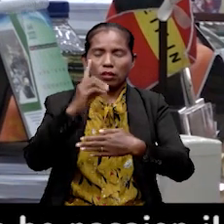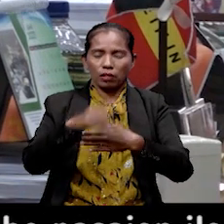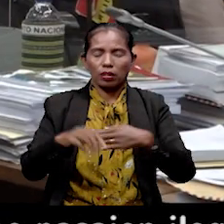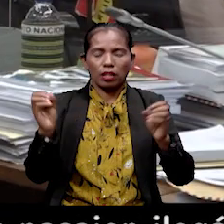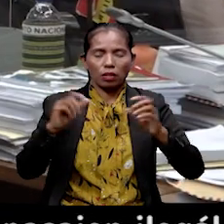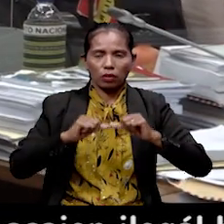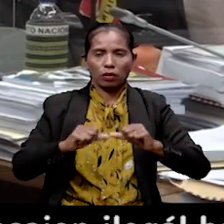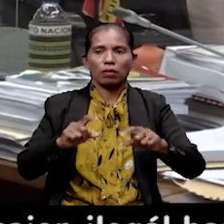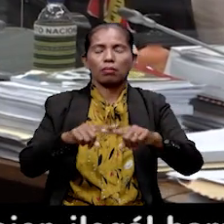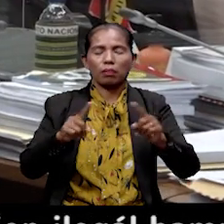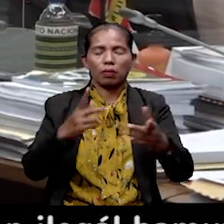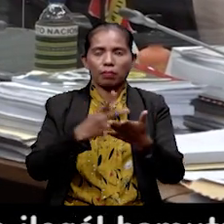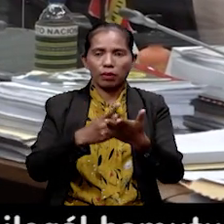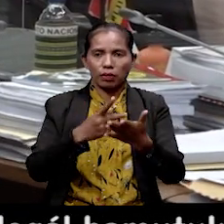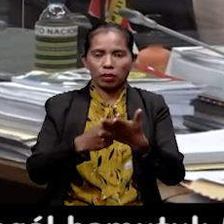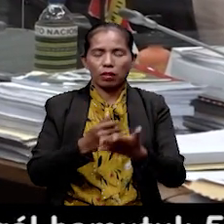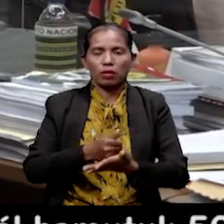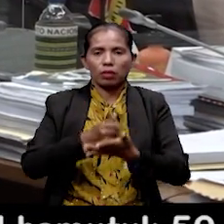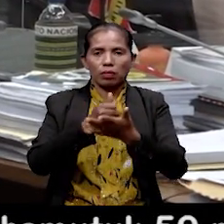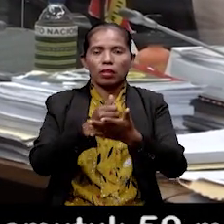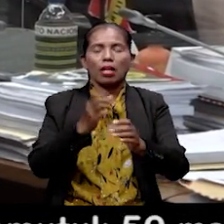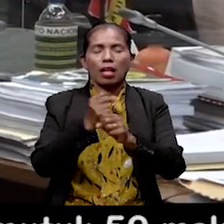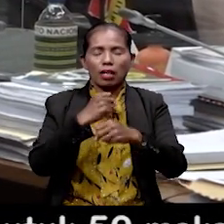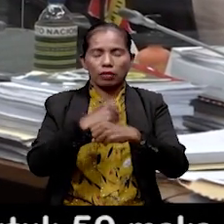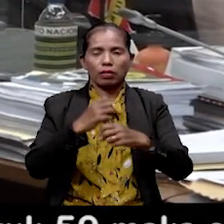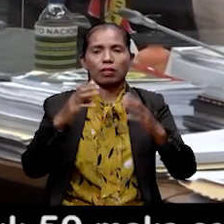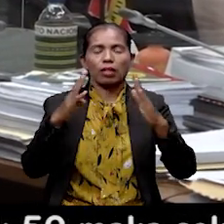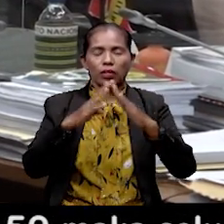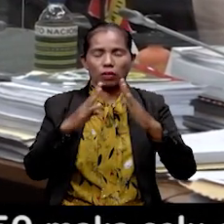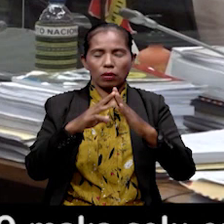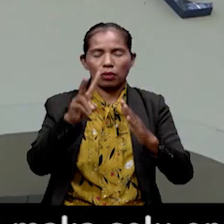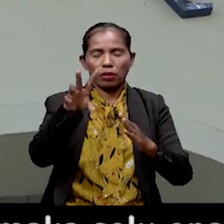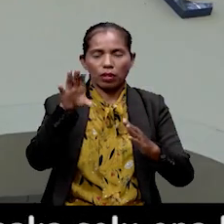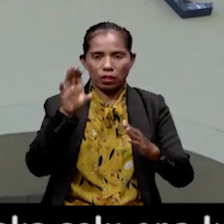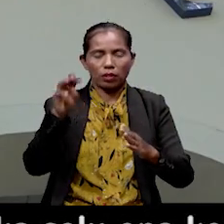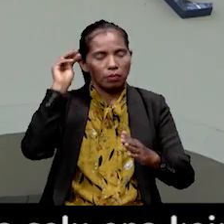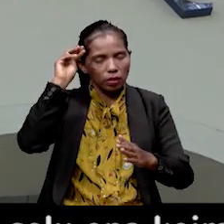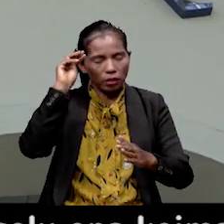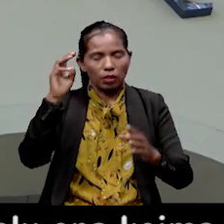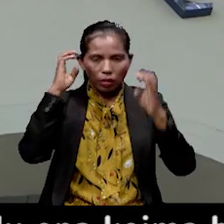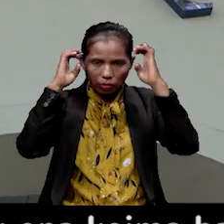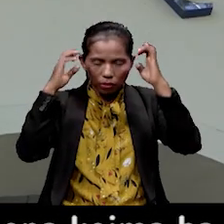lalao, mas o projeto comunitário para a construção da escola a Tussura Racing nebe antes no Ministério